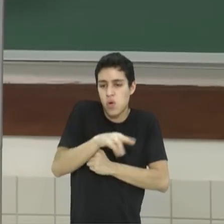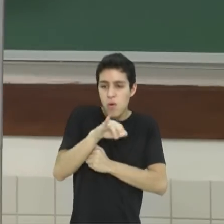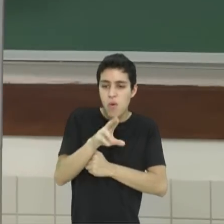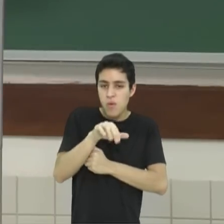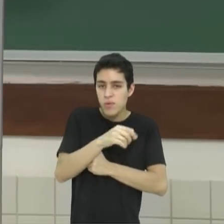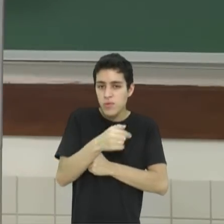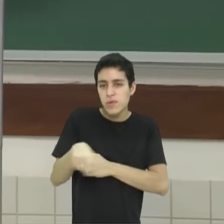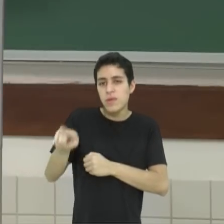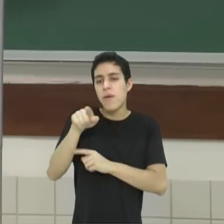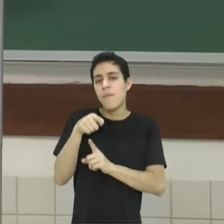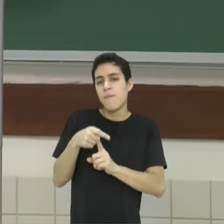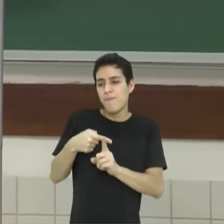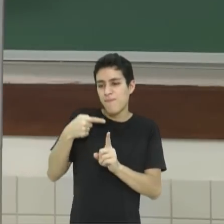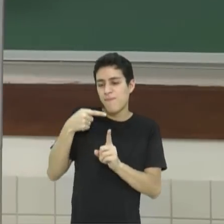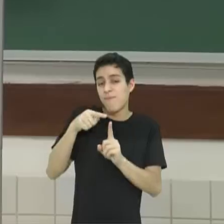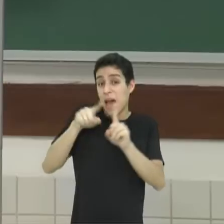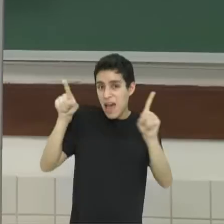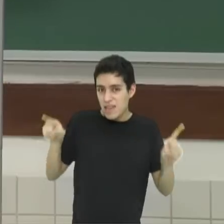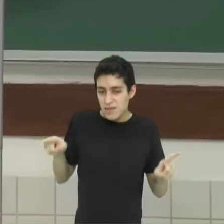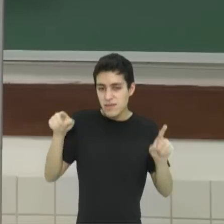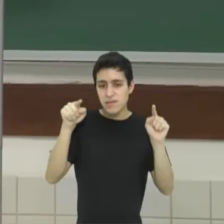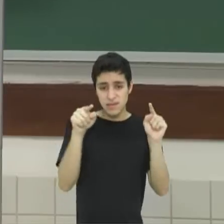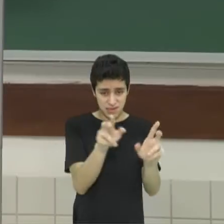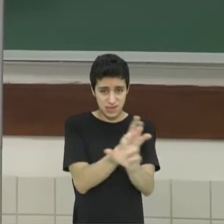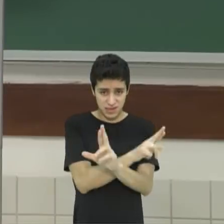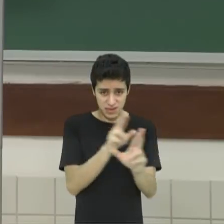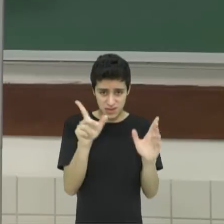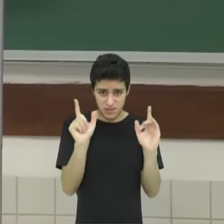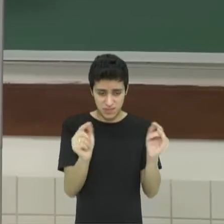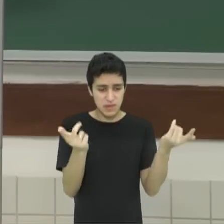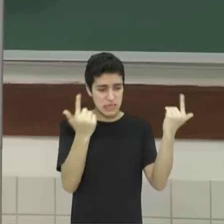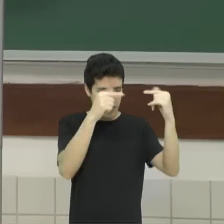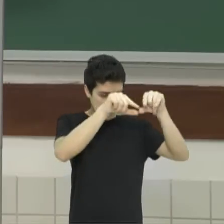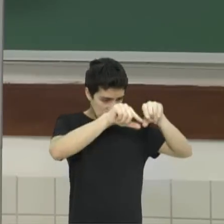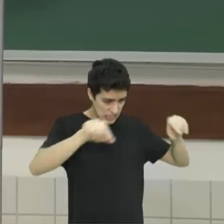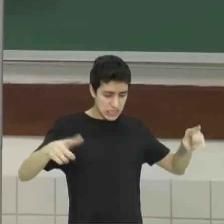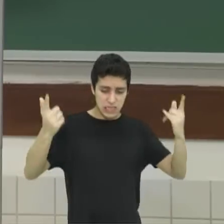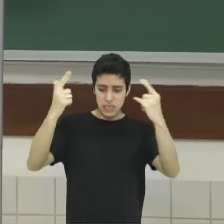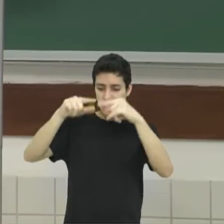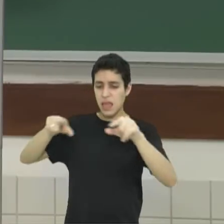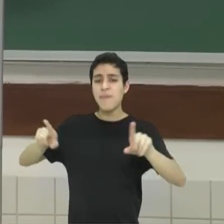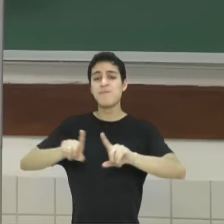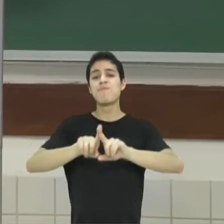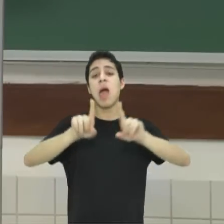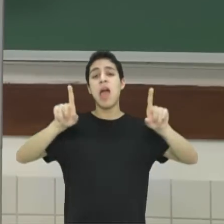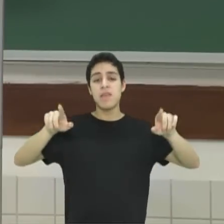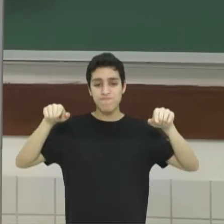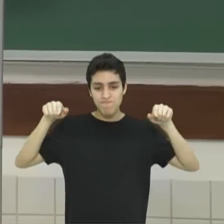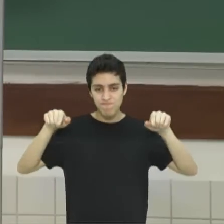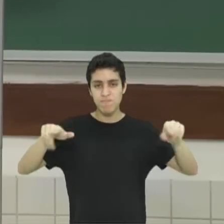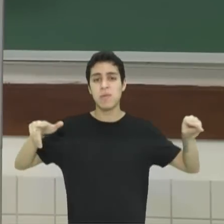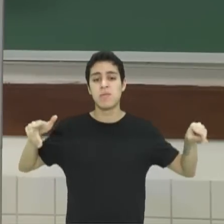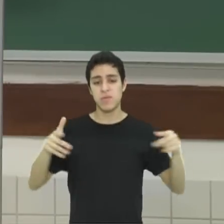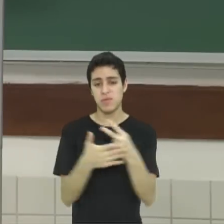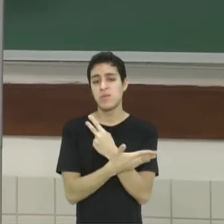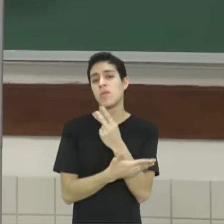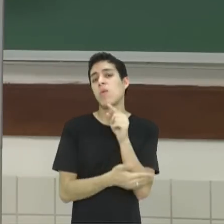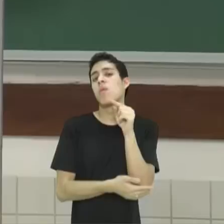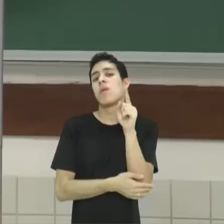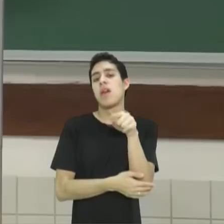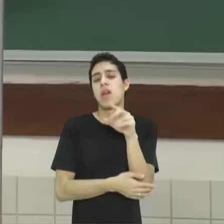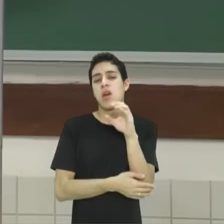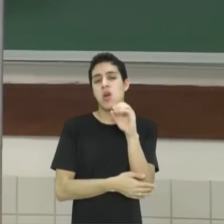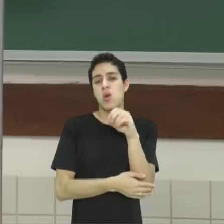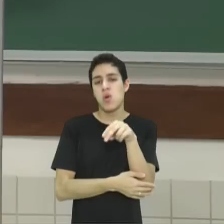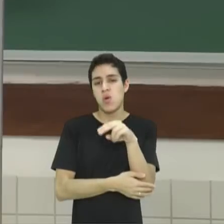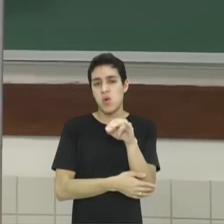essa conjunção aparece, a relação que foi estabelecida ali, ela aconteceu por meio da conjunção.